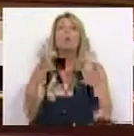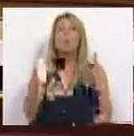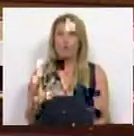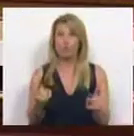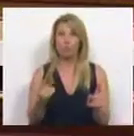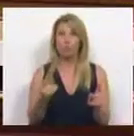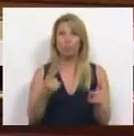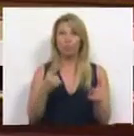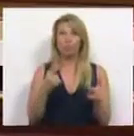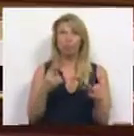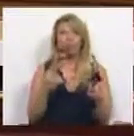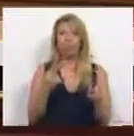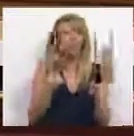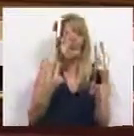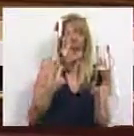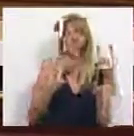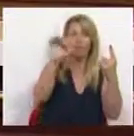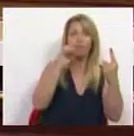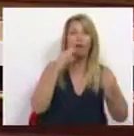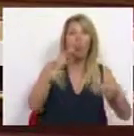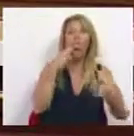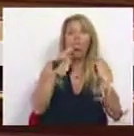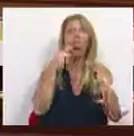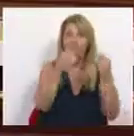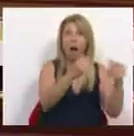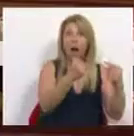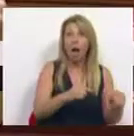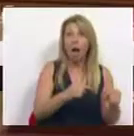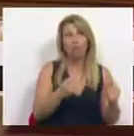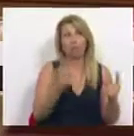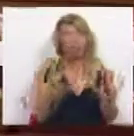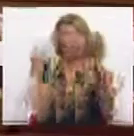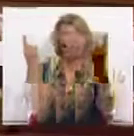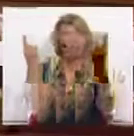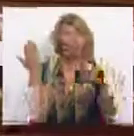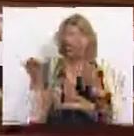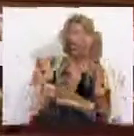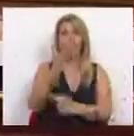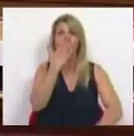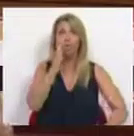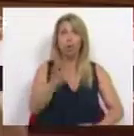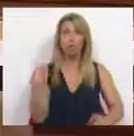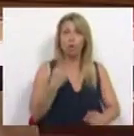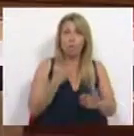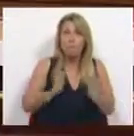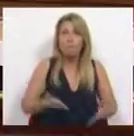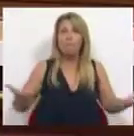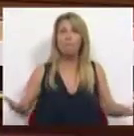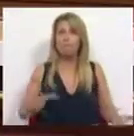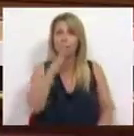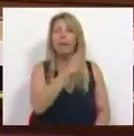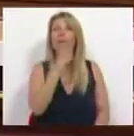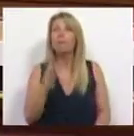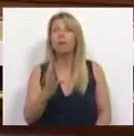públicas também têm de ter, de alguma forma, um exemplo nas ações que temos que tomar. Nós não sabemos qual é o nível de desperdício